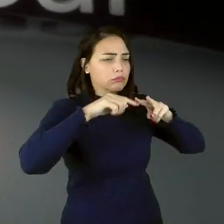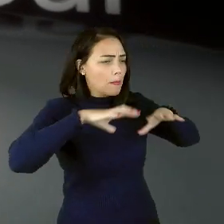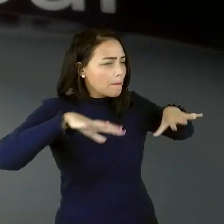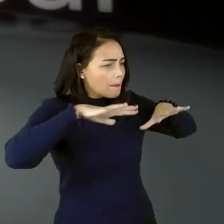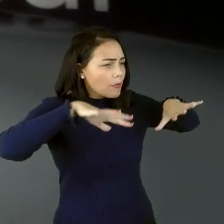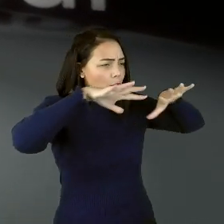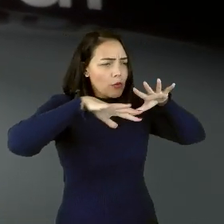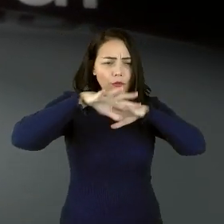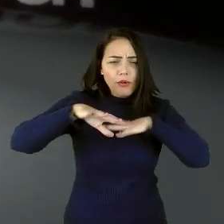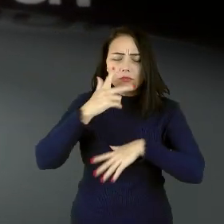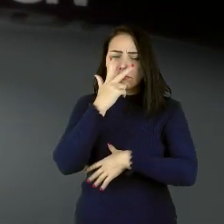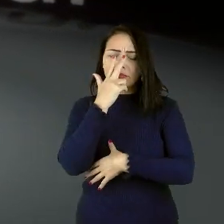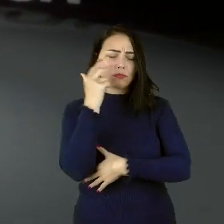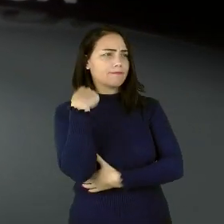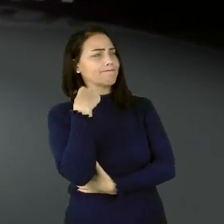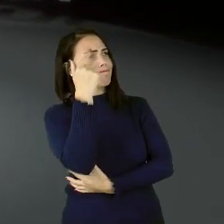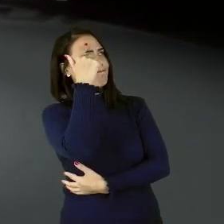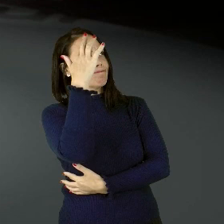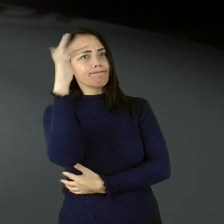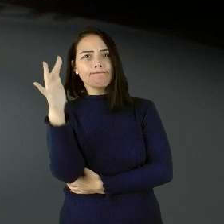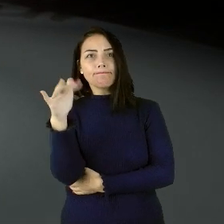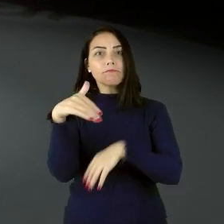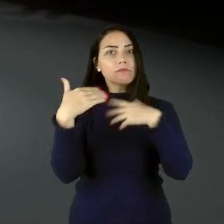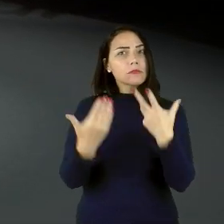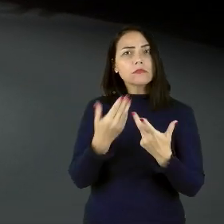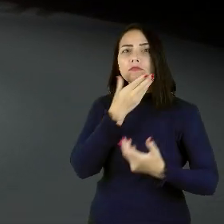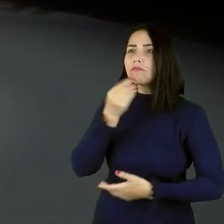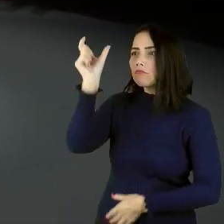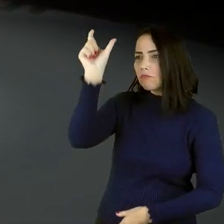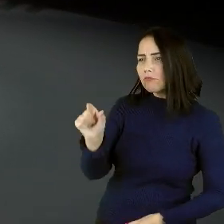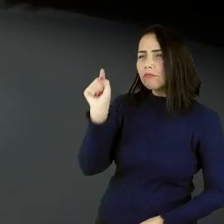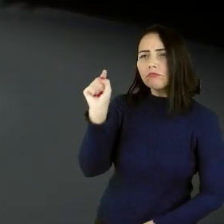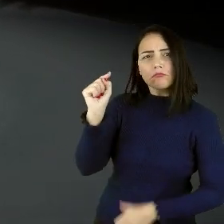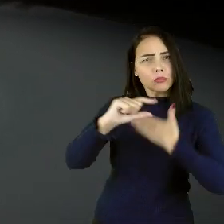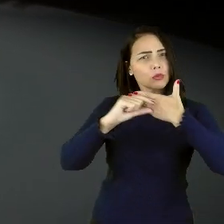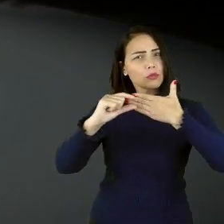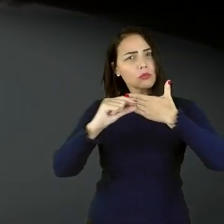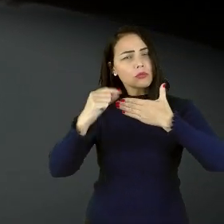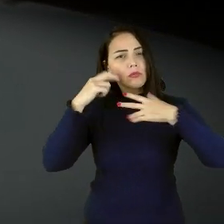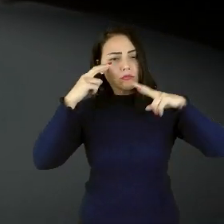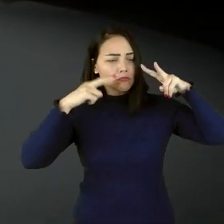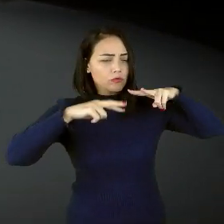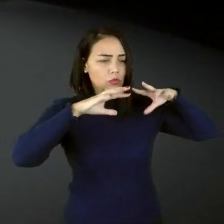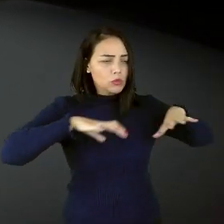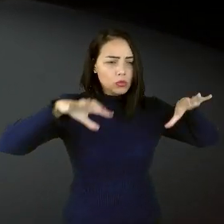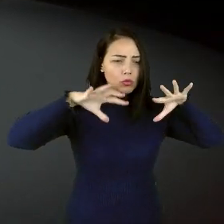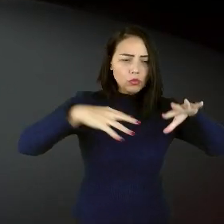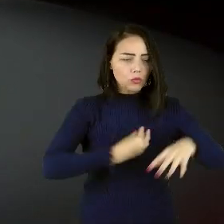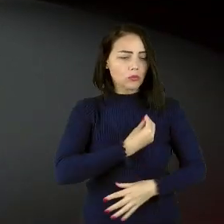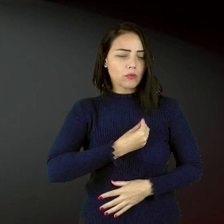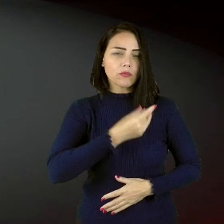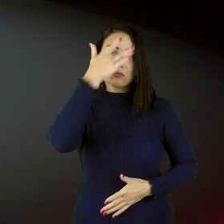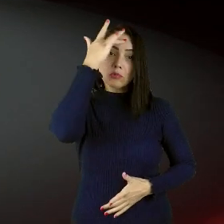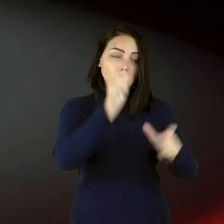vem à mente. Nesse globo de Gagarin, ou debaixo daquelas nuvens que vejo, vivem pessoas que